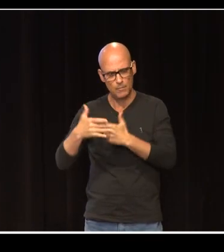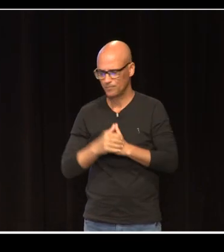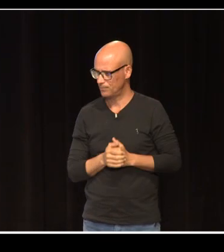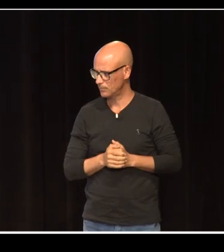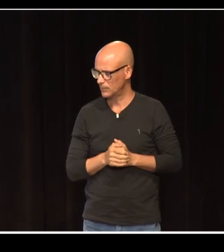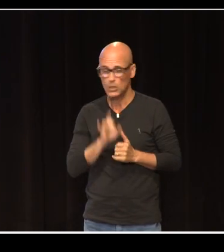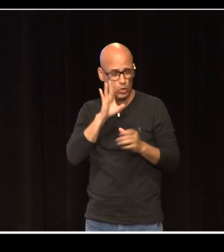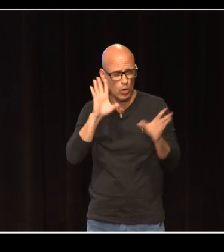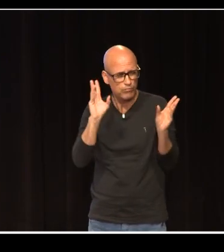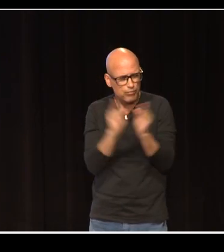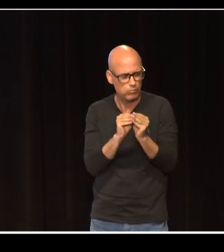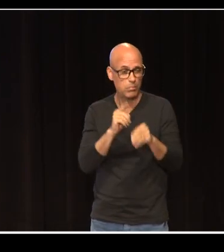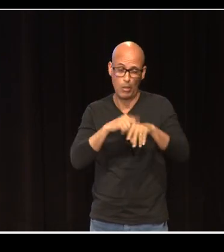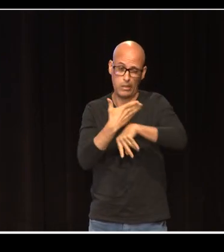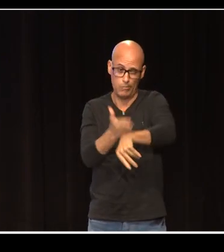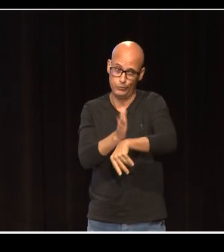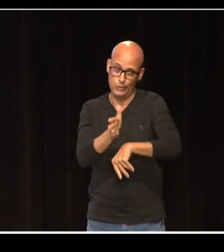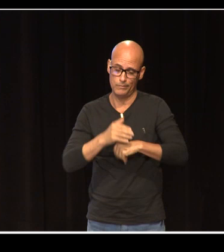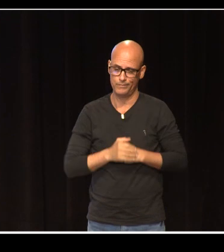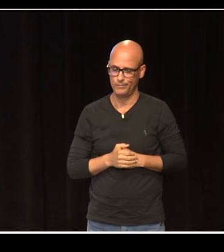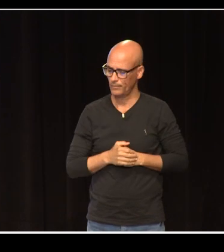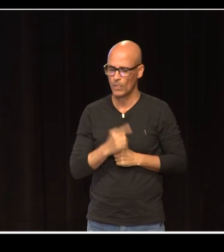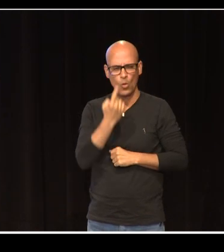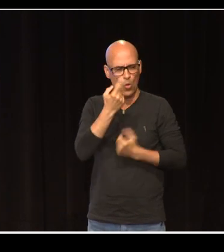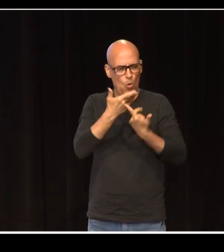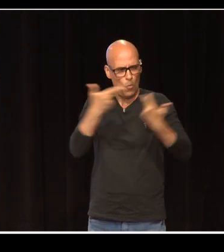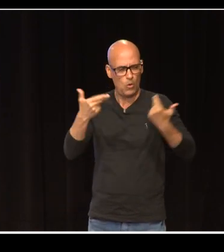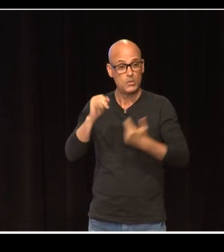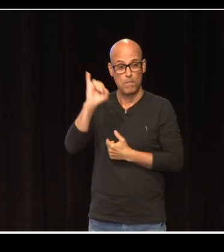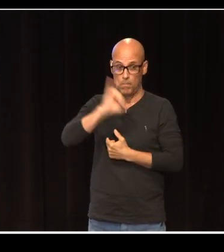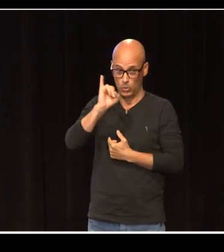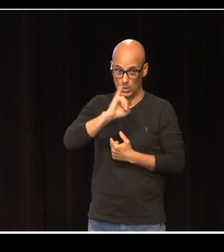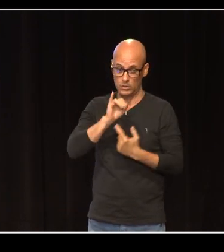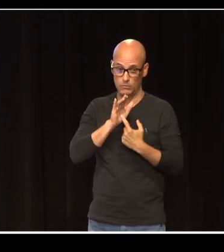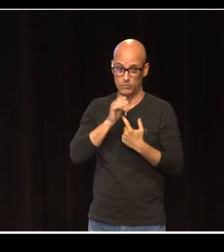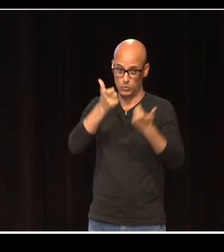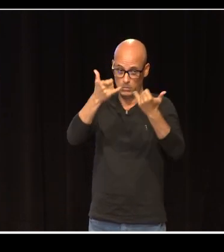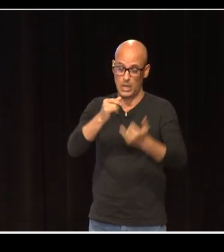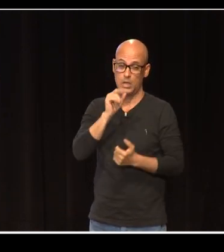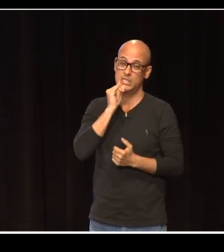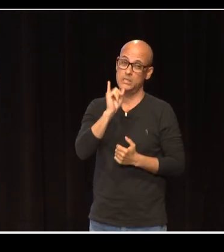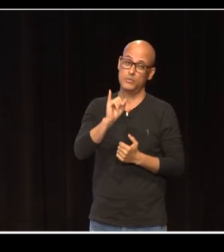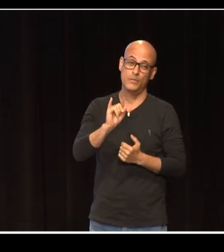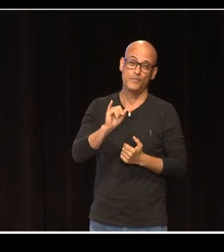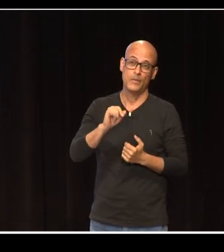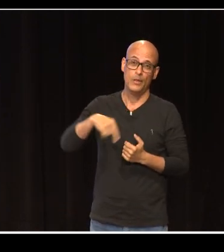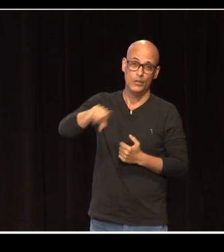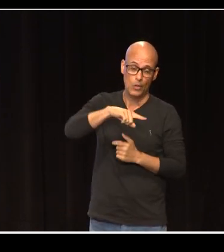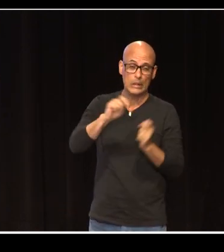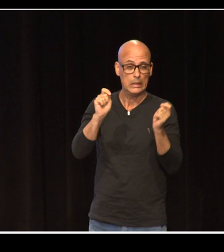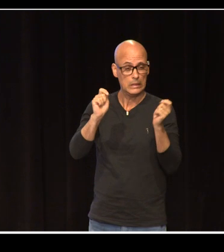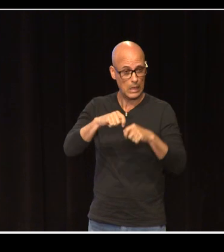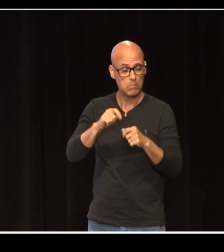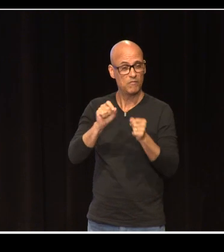acabei o tempo, uma das coisas que eu vou ressaltar, assim, das coisas mais importantes, é que a gente não consegue ainda ter uma